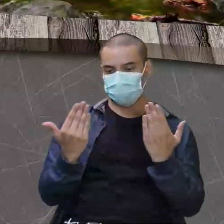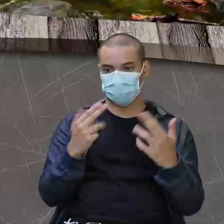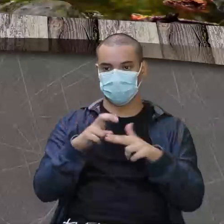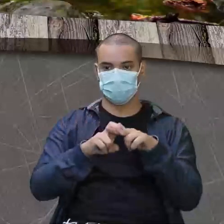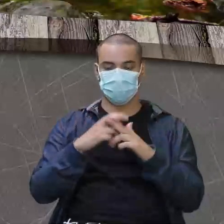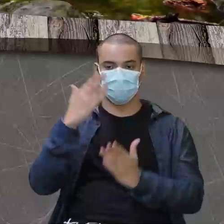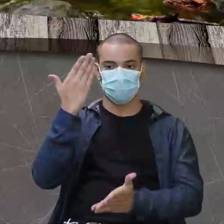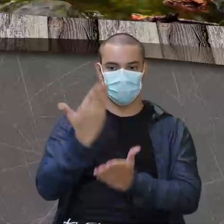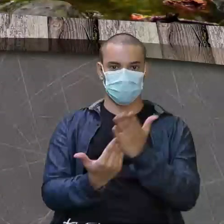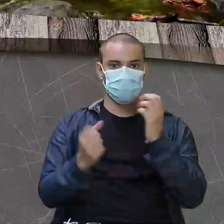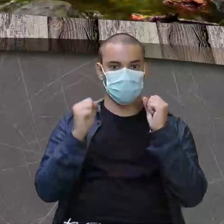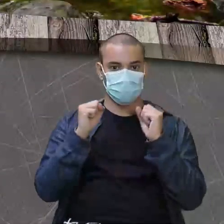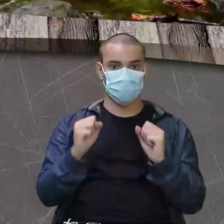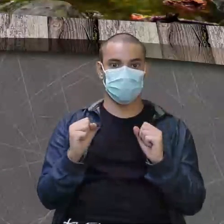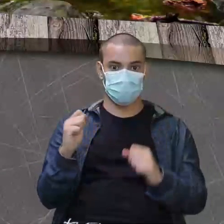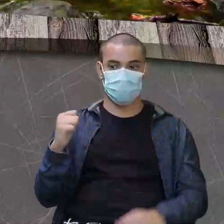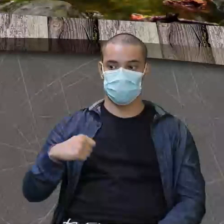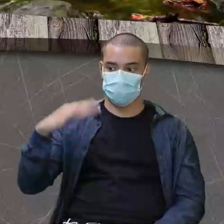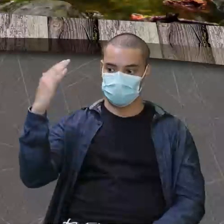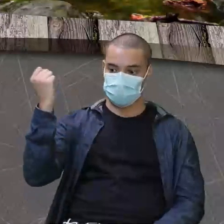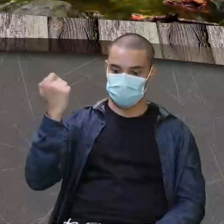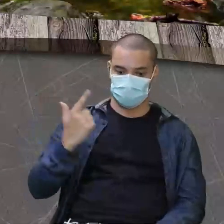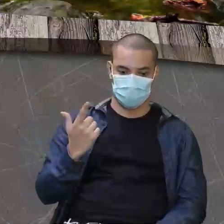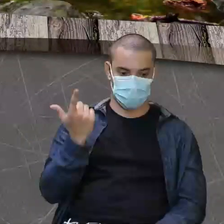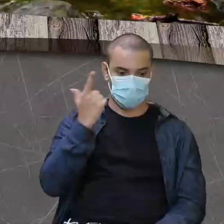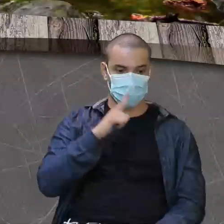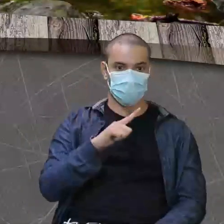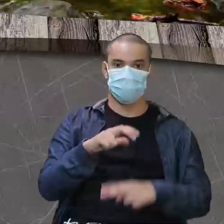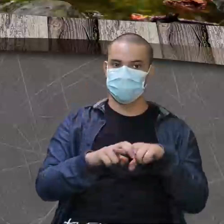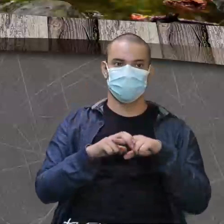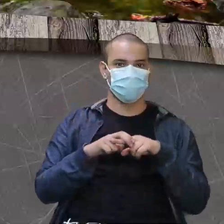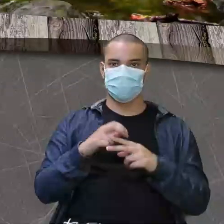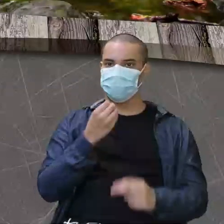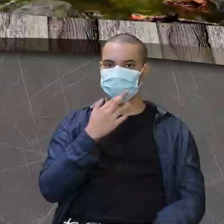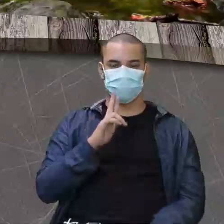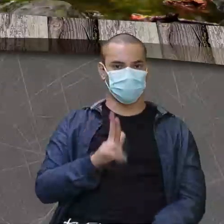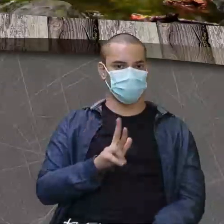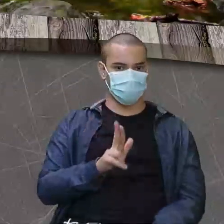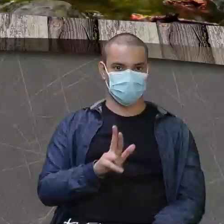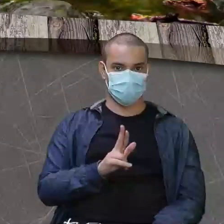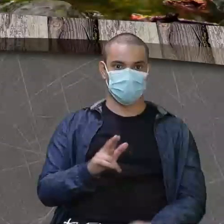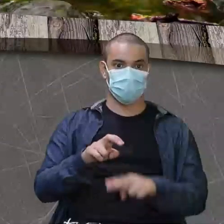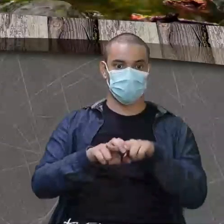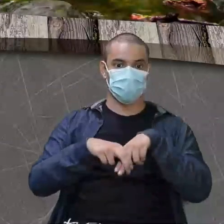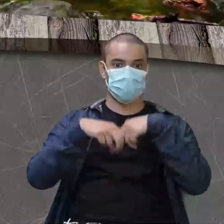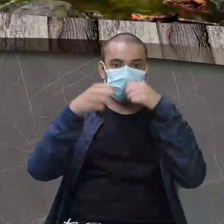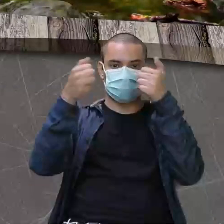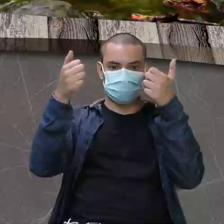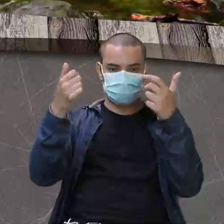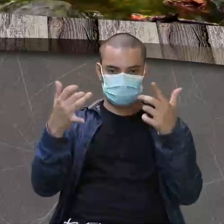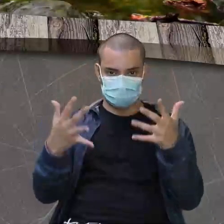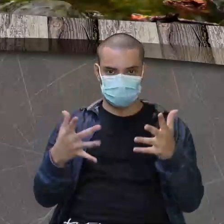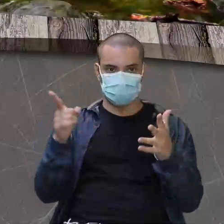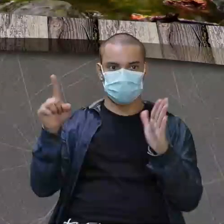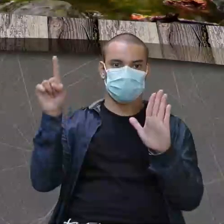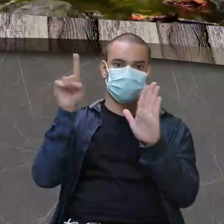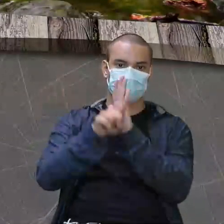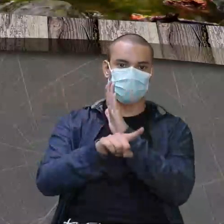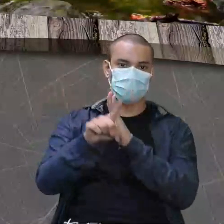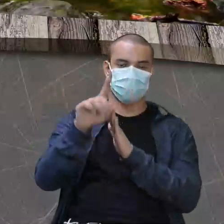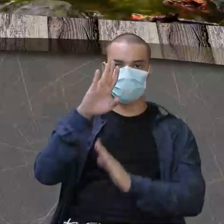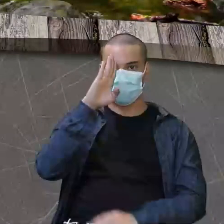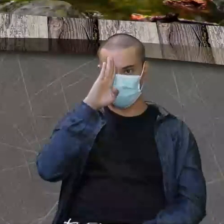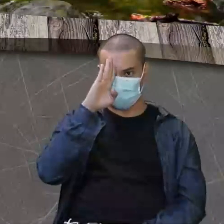perdas, elas podem até ser maiores do que o ganho. Então, não compensa muito. Então, a gente está falando estritamente dessa questão